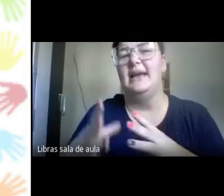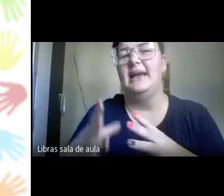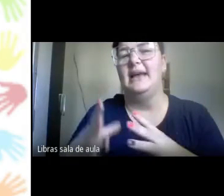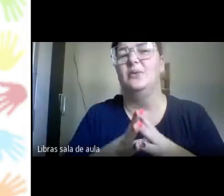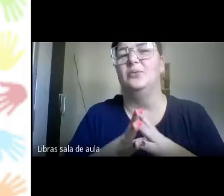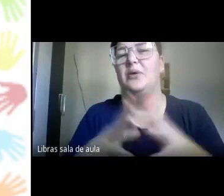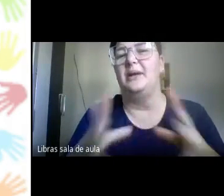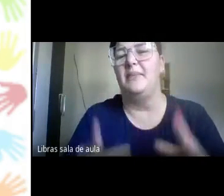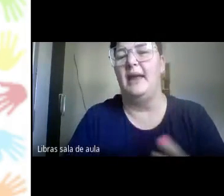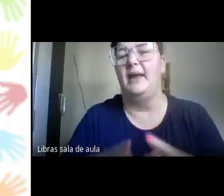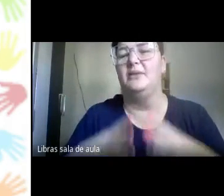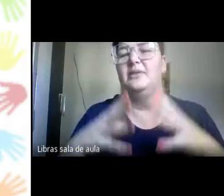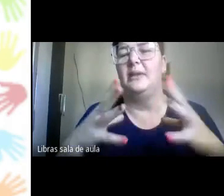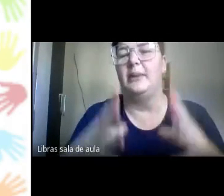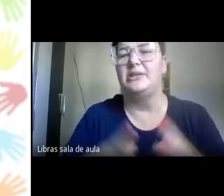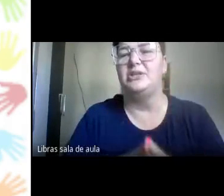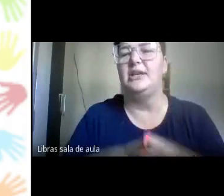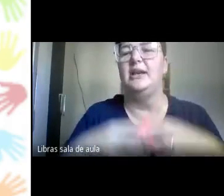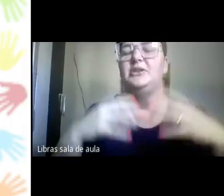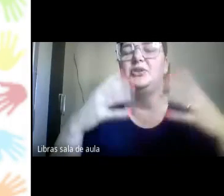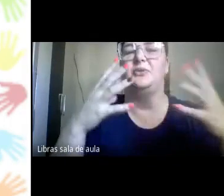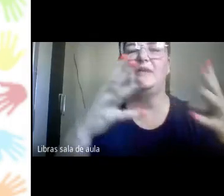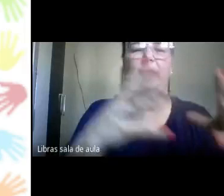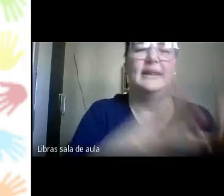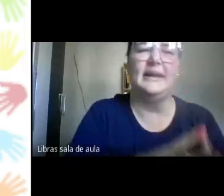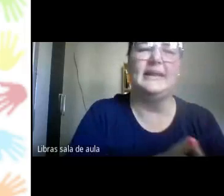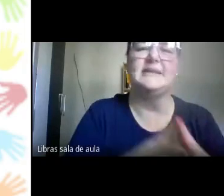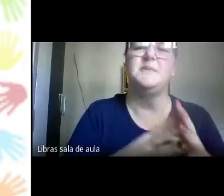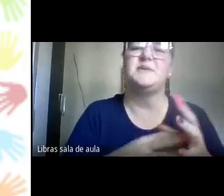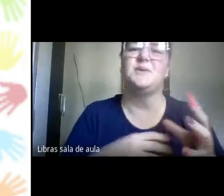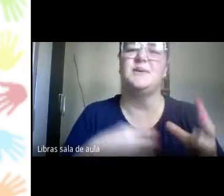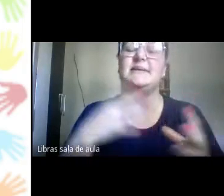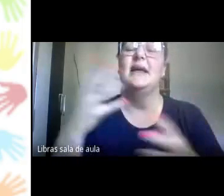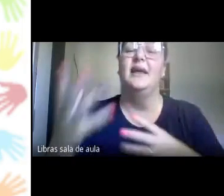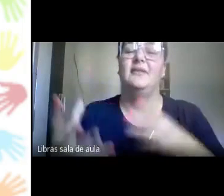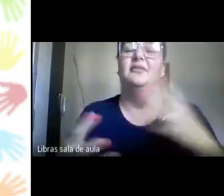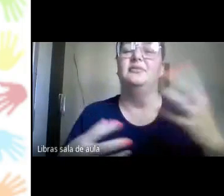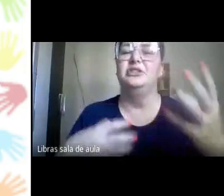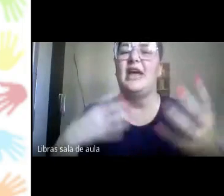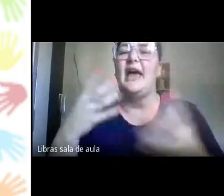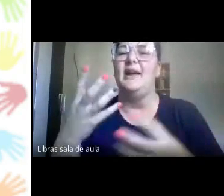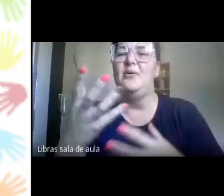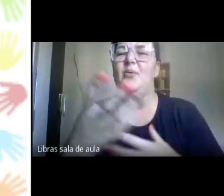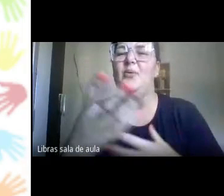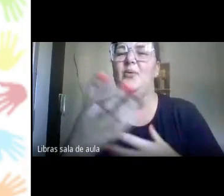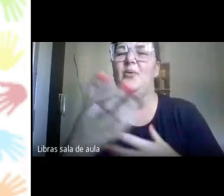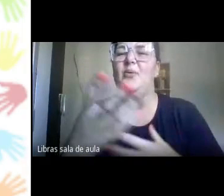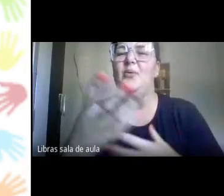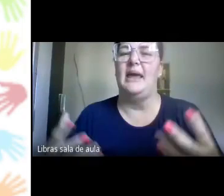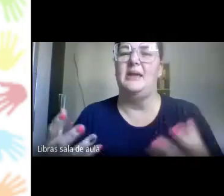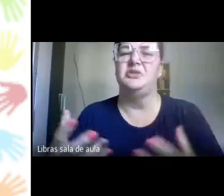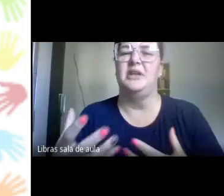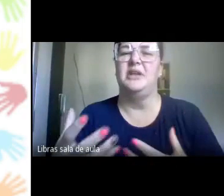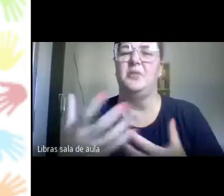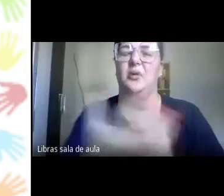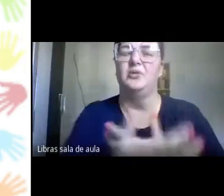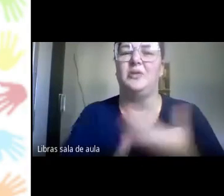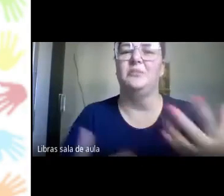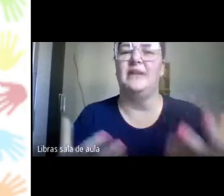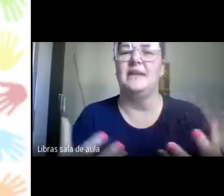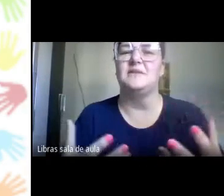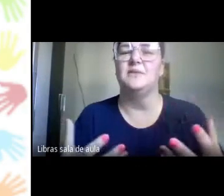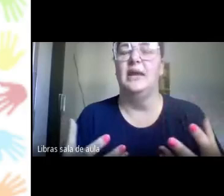essa questão do acolhimento, da empatia, de tu saber tratar as pessoas, gera um outro ambiente, né? Um